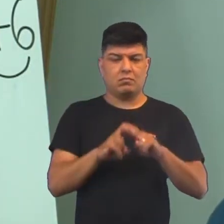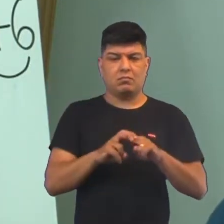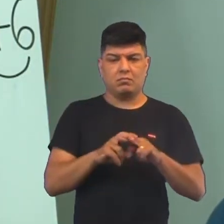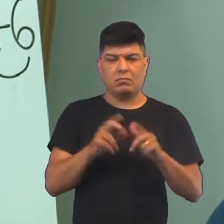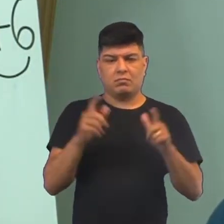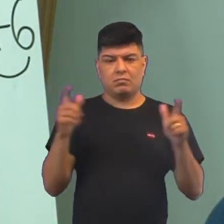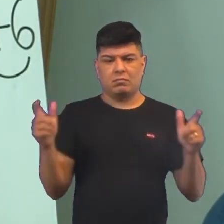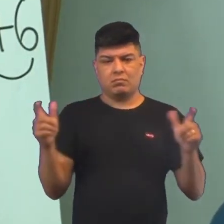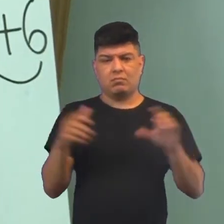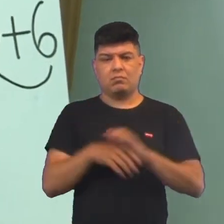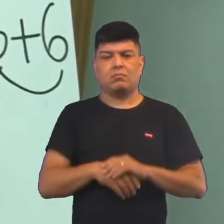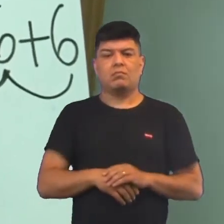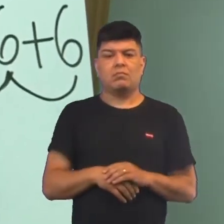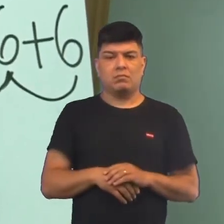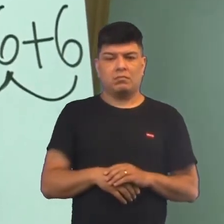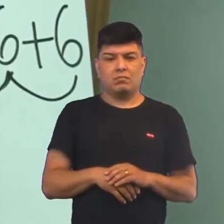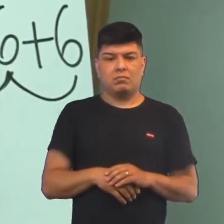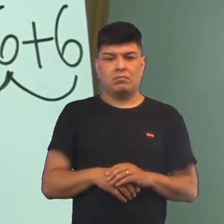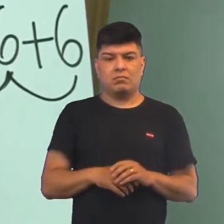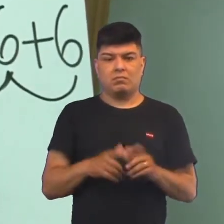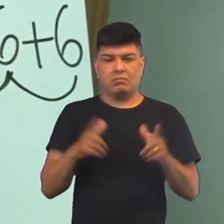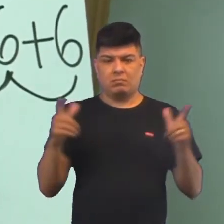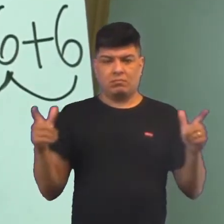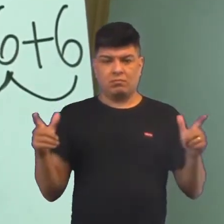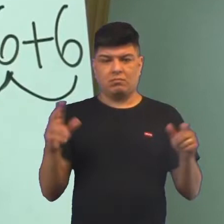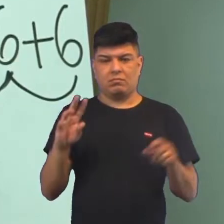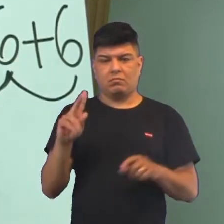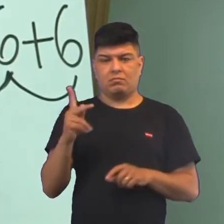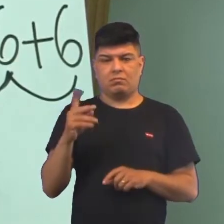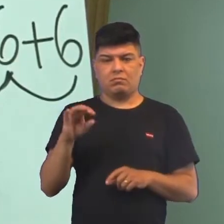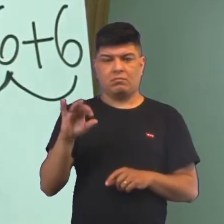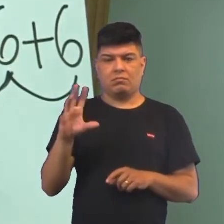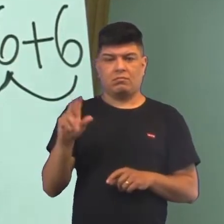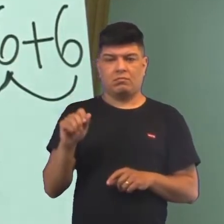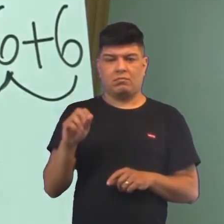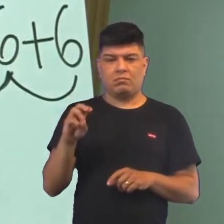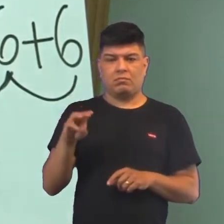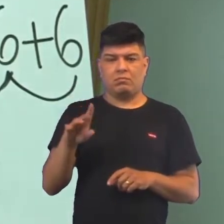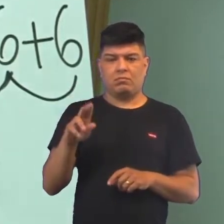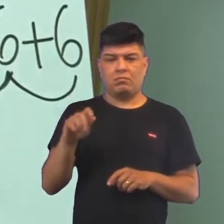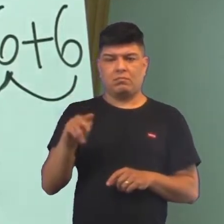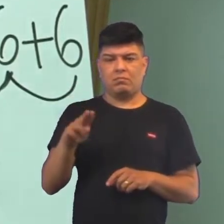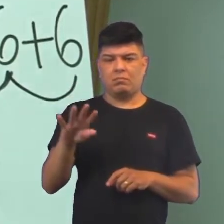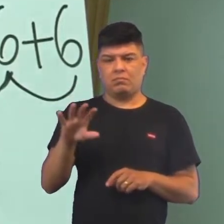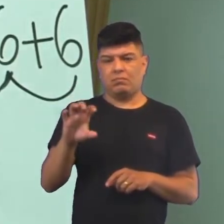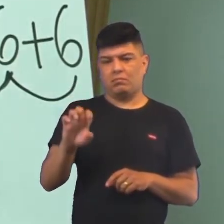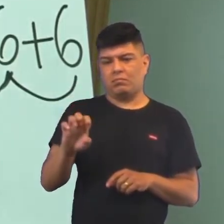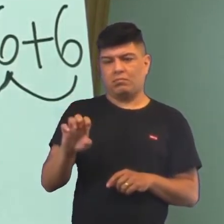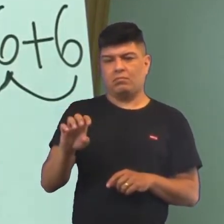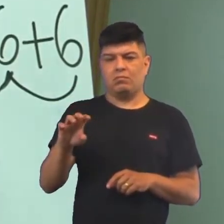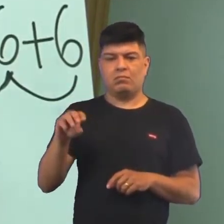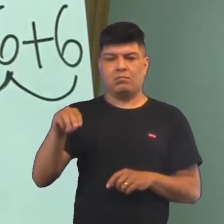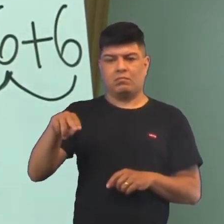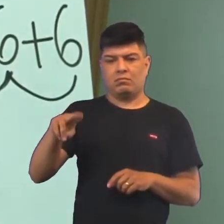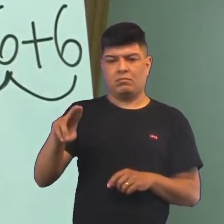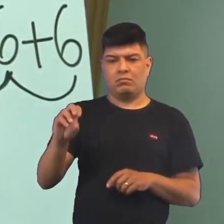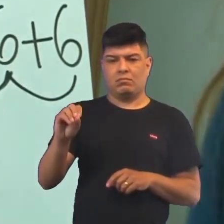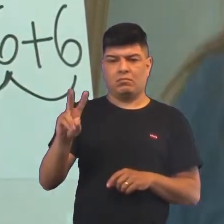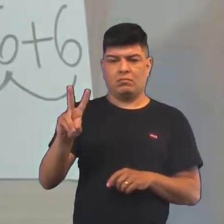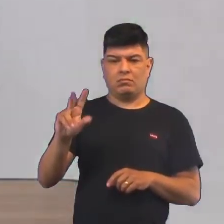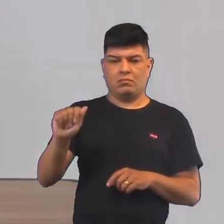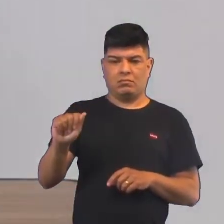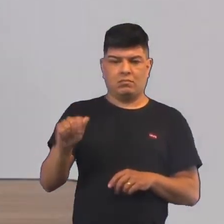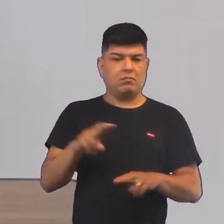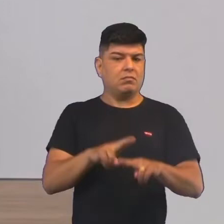marés, aqui. Então tem a Lua crescente, a Lua cheia, a minguante e a Lua nova, ok? E